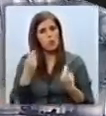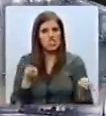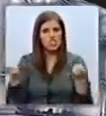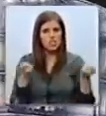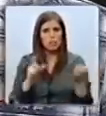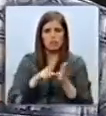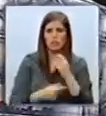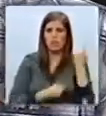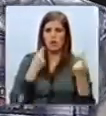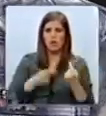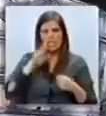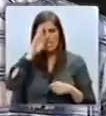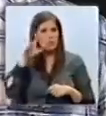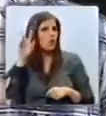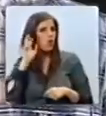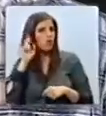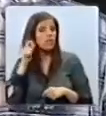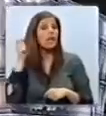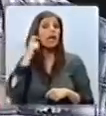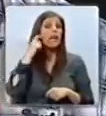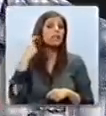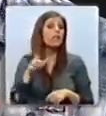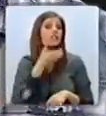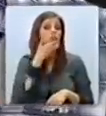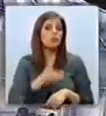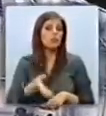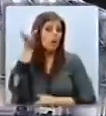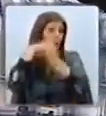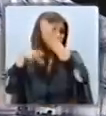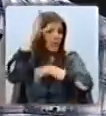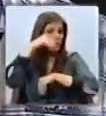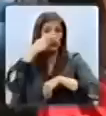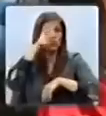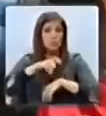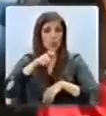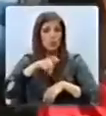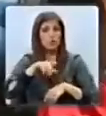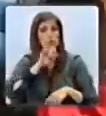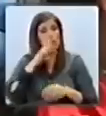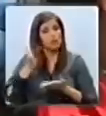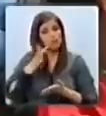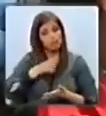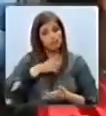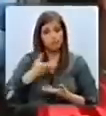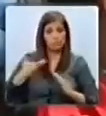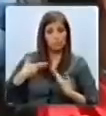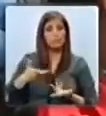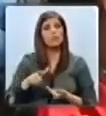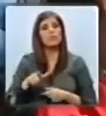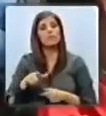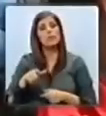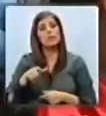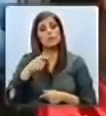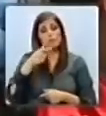projetos, saber ouvir aqueles que mais experiência têm, aprender com as pessoas que mais nos podem dar. 5 diplomados da FEUP já trabalharam